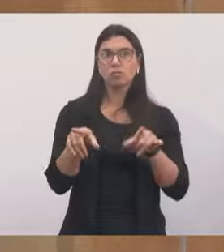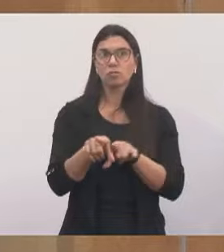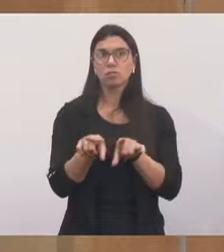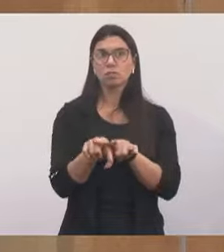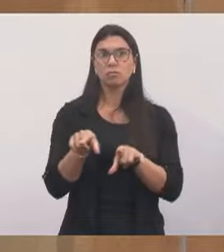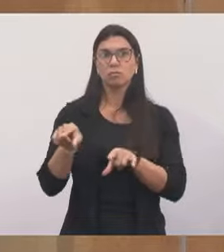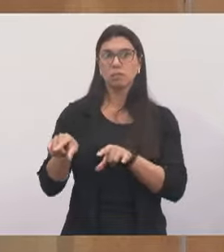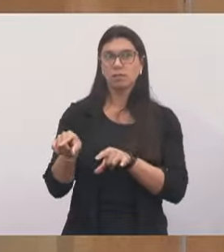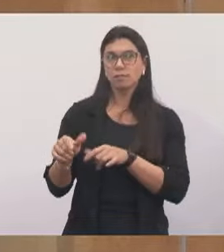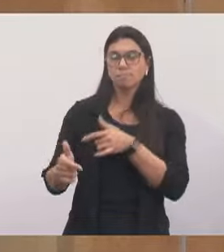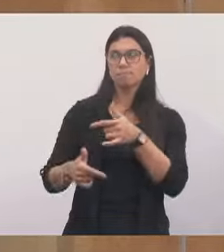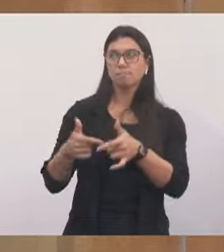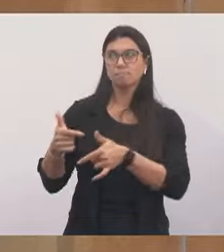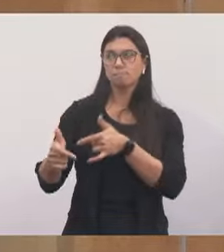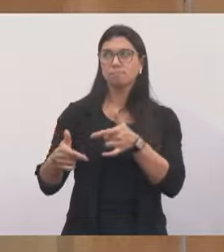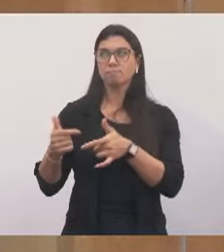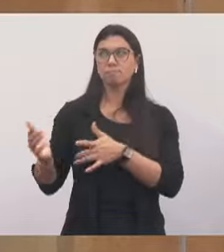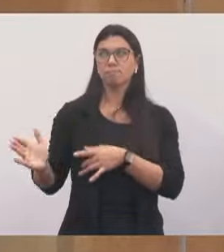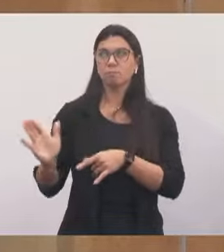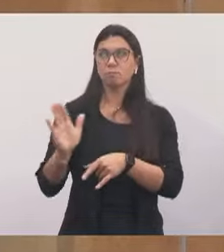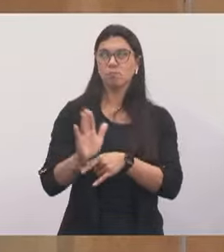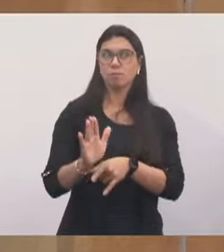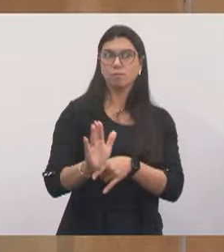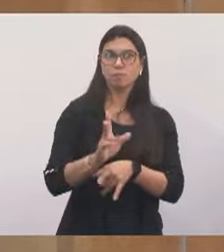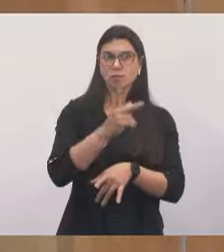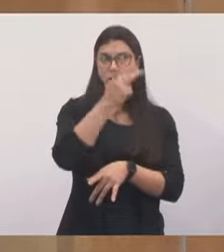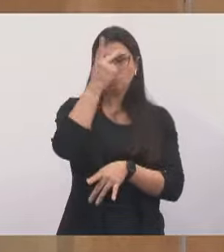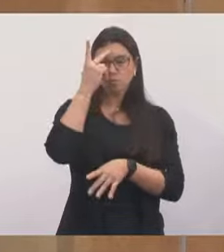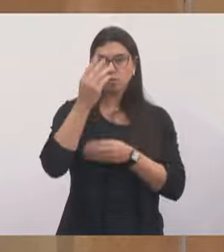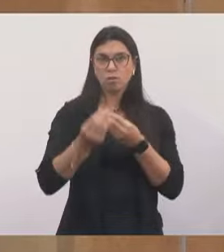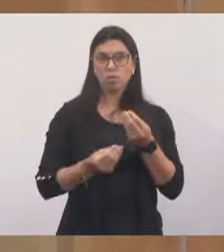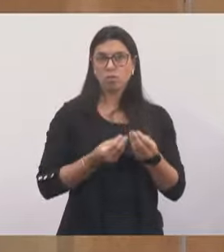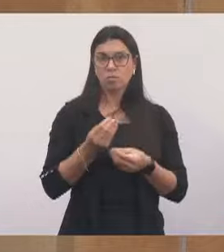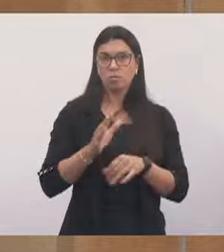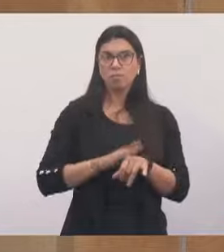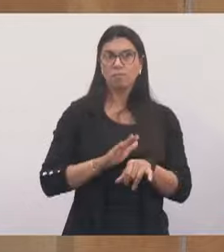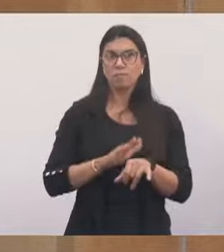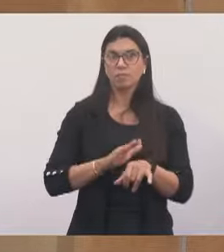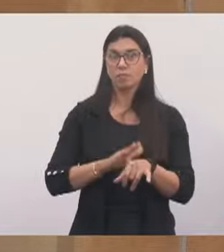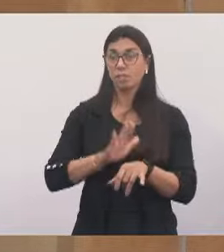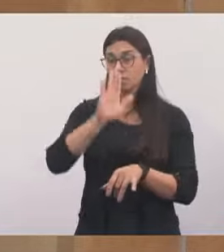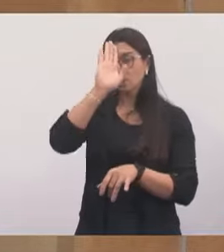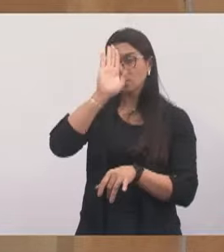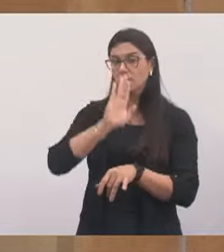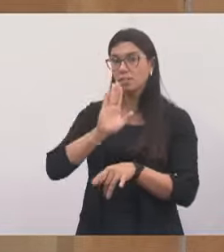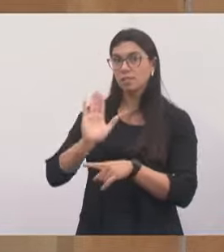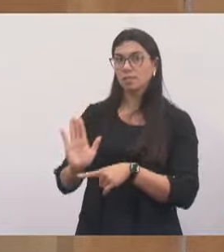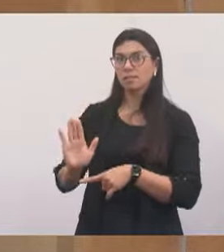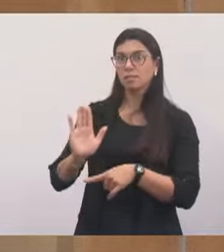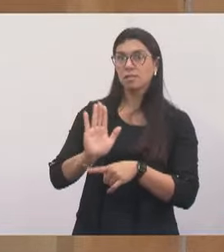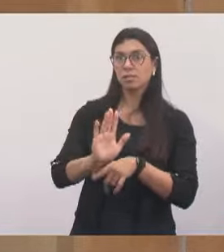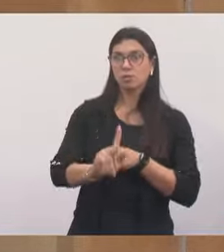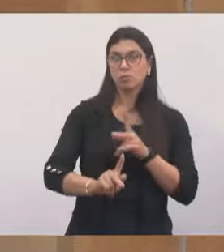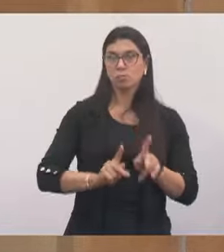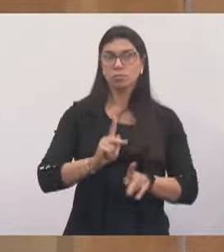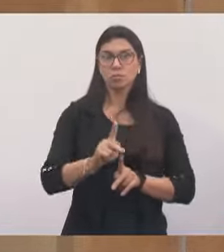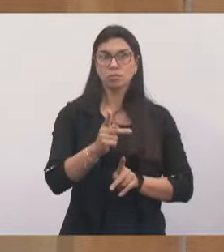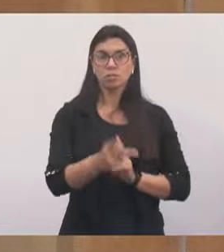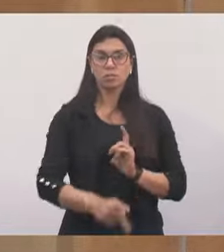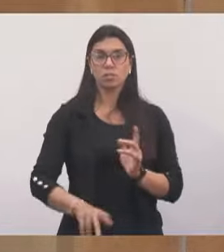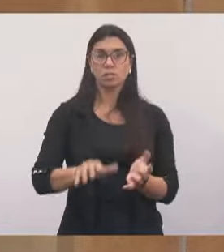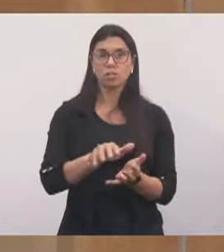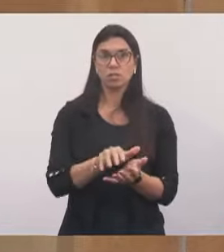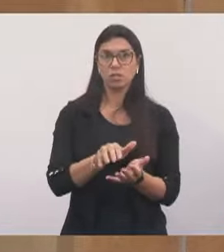trabalhando, né, há muito tempo ali no Parque da Cidade, no Parque dos Eucaliptos, né, de forma gratuita, atendendo a população de Jacareí através da